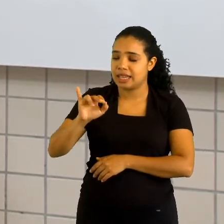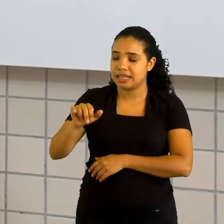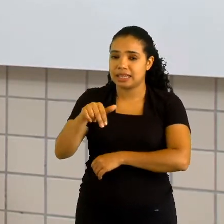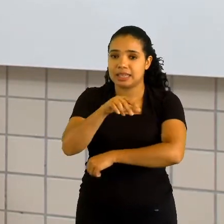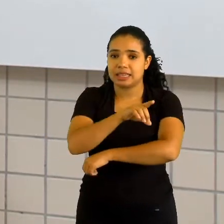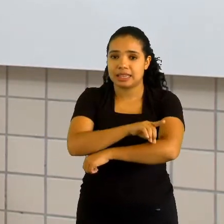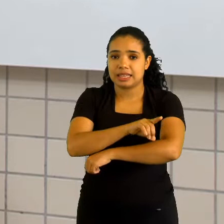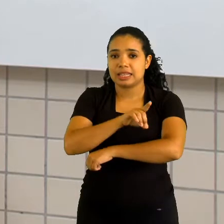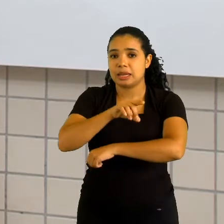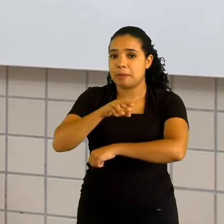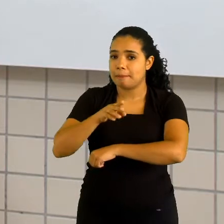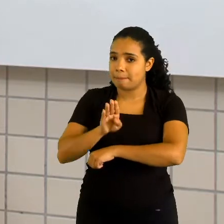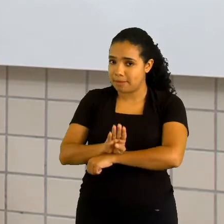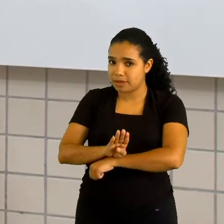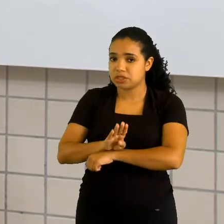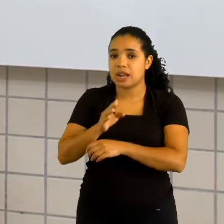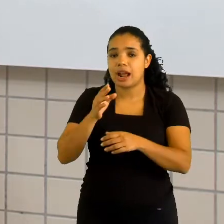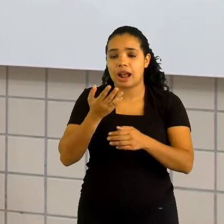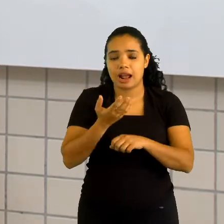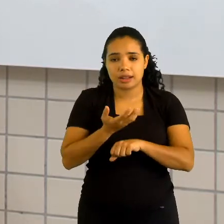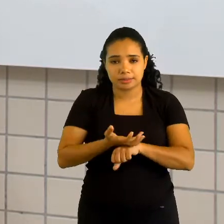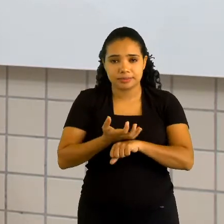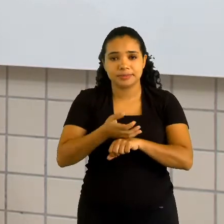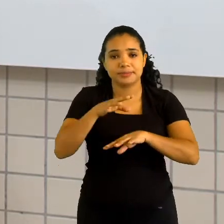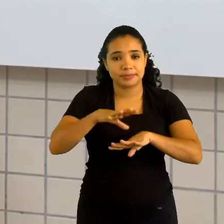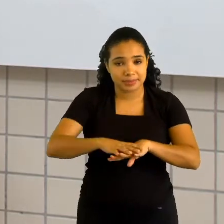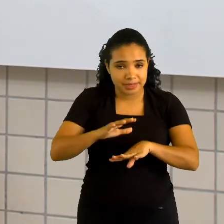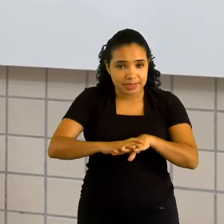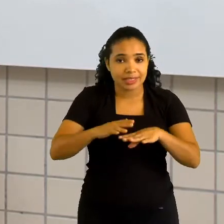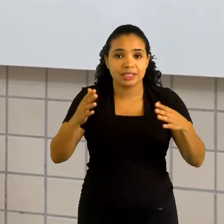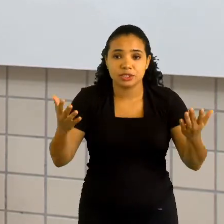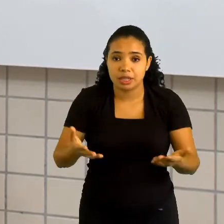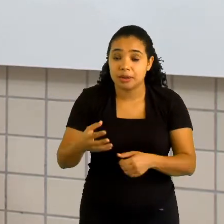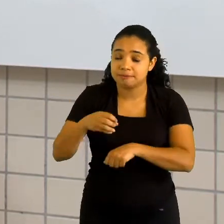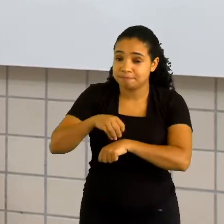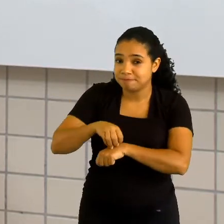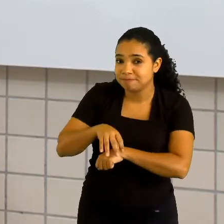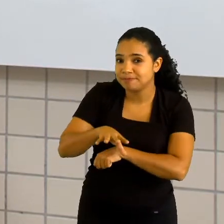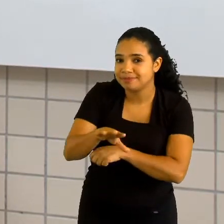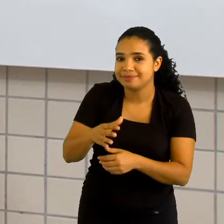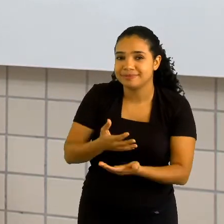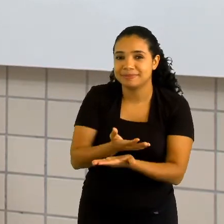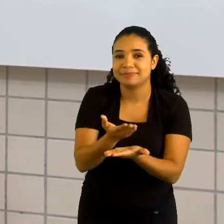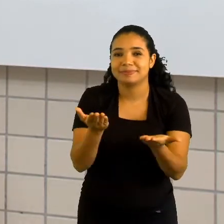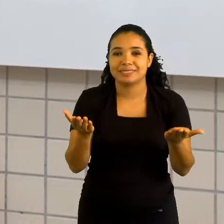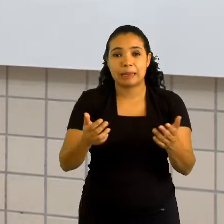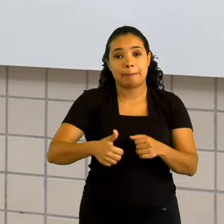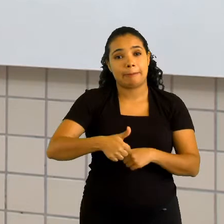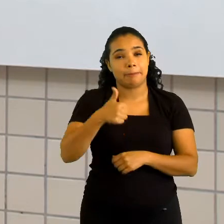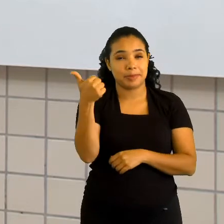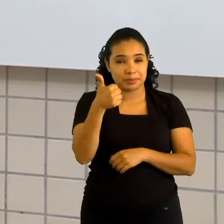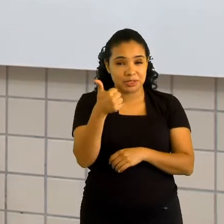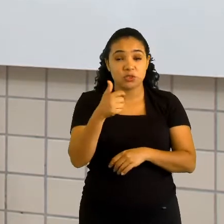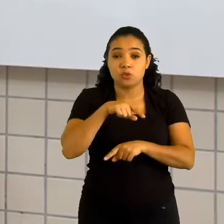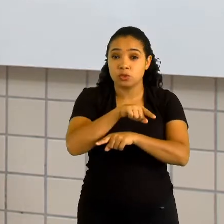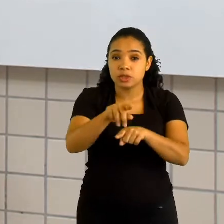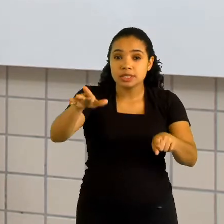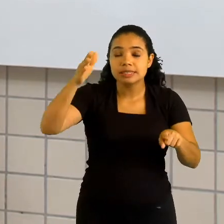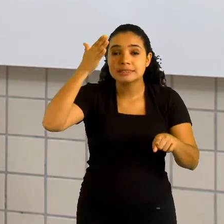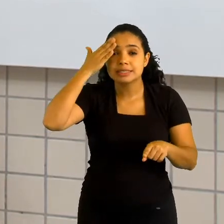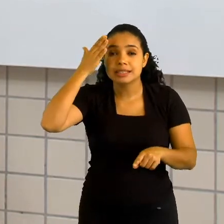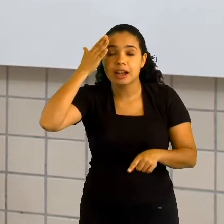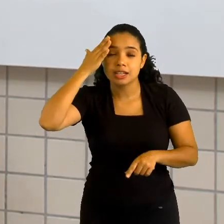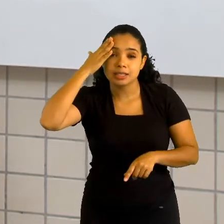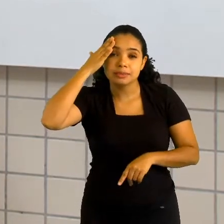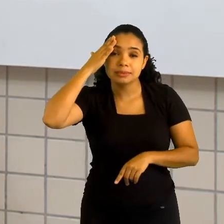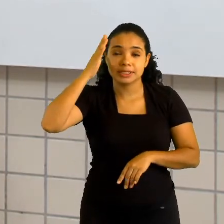hoje, tá certo? Só que antes da gente começar a nossa aula, eu queria dar alguns recadinhos para vocês. Primeira coisa, você já sabe que